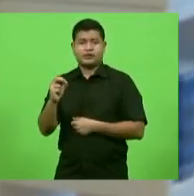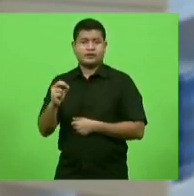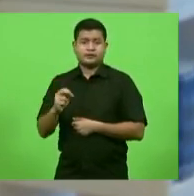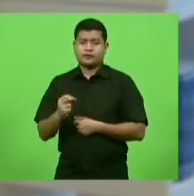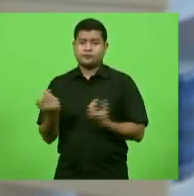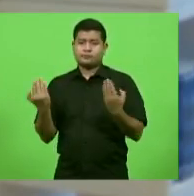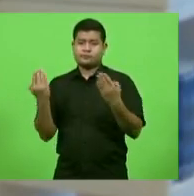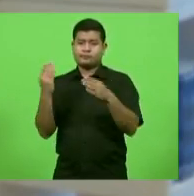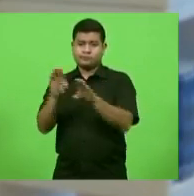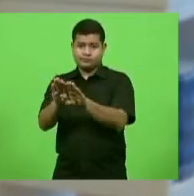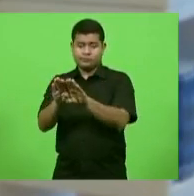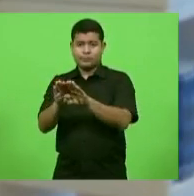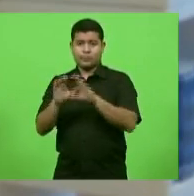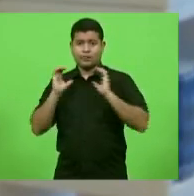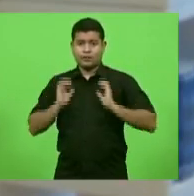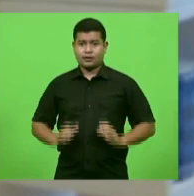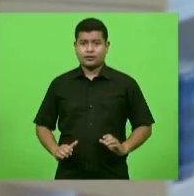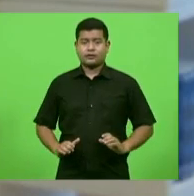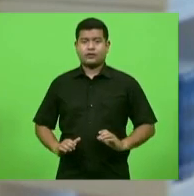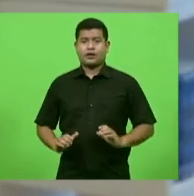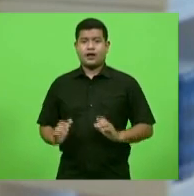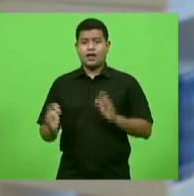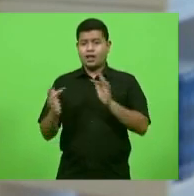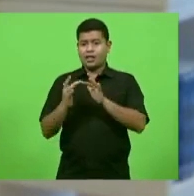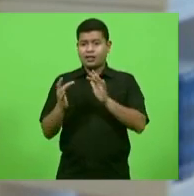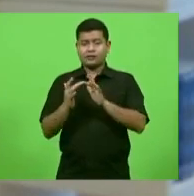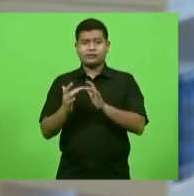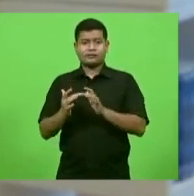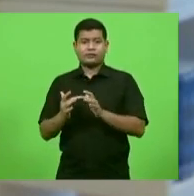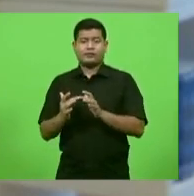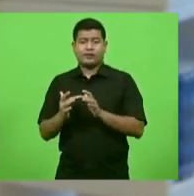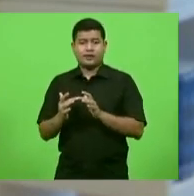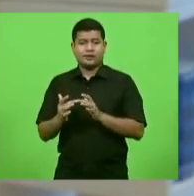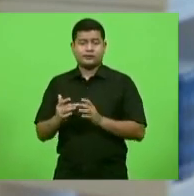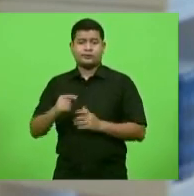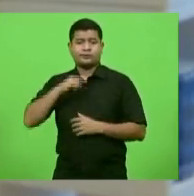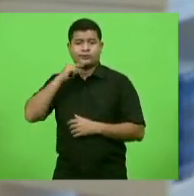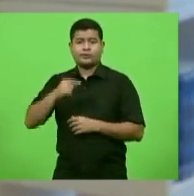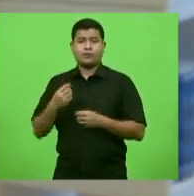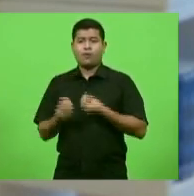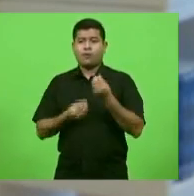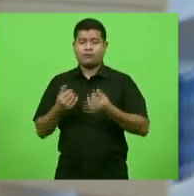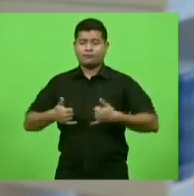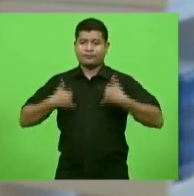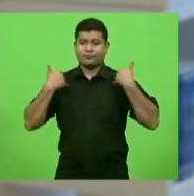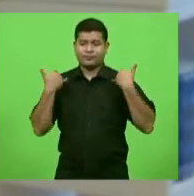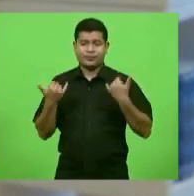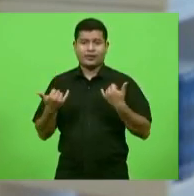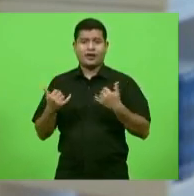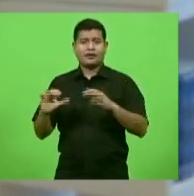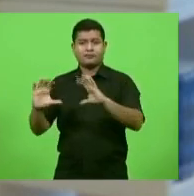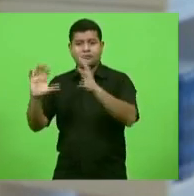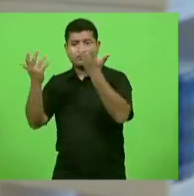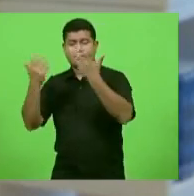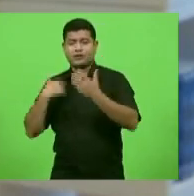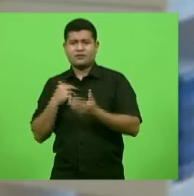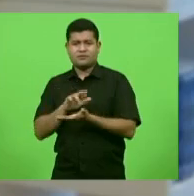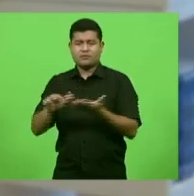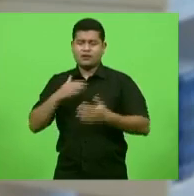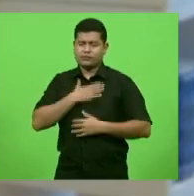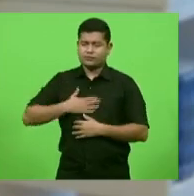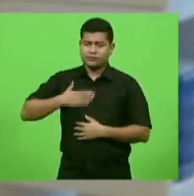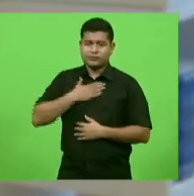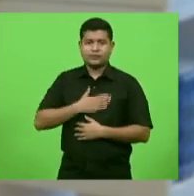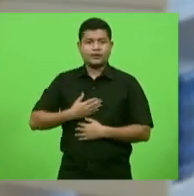privou-se do contato familiar, de aniversários, de confraternizações, de tantos momentos prazerosos que a vida